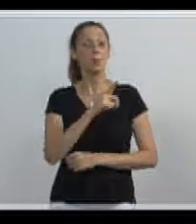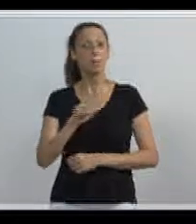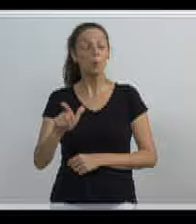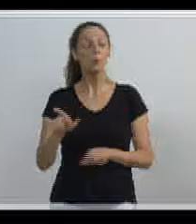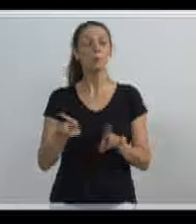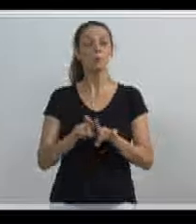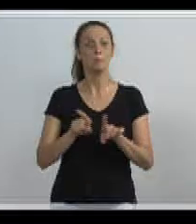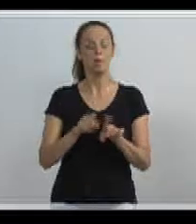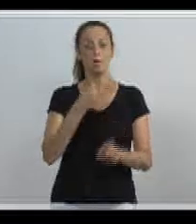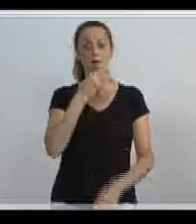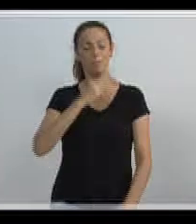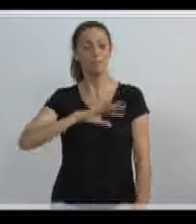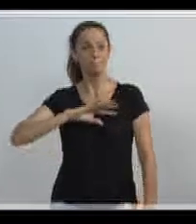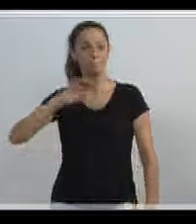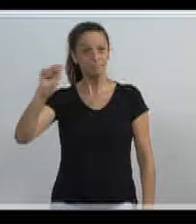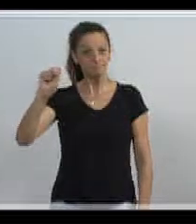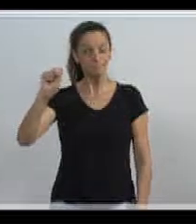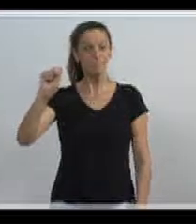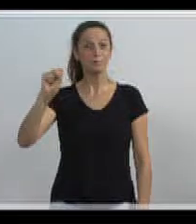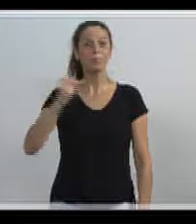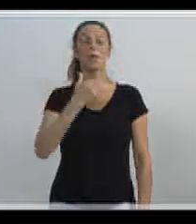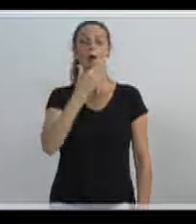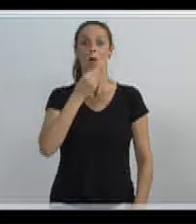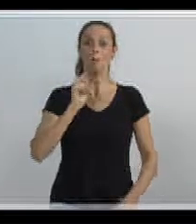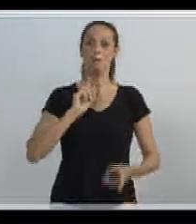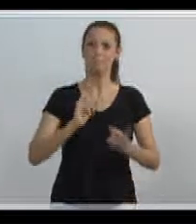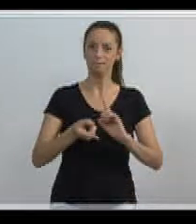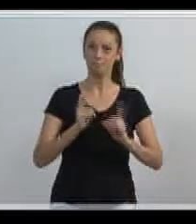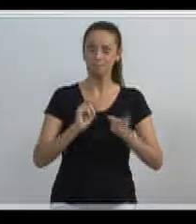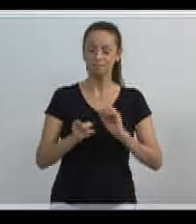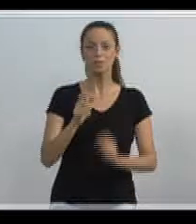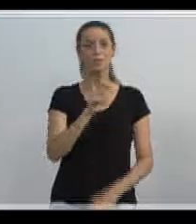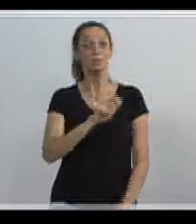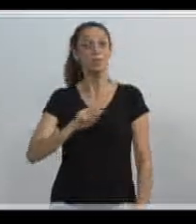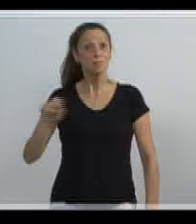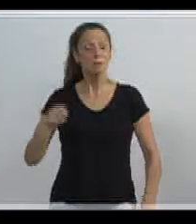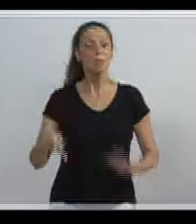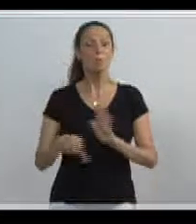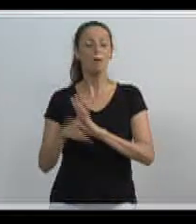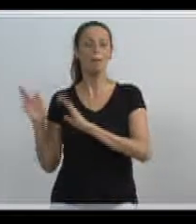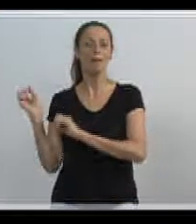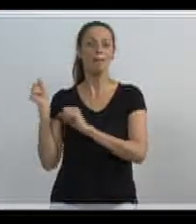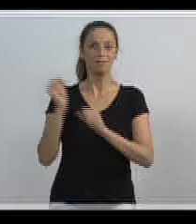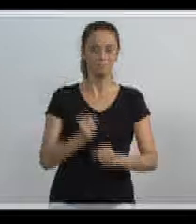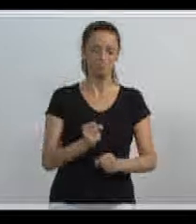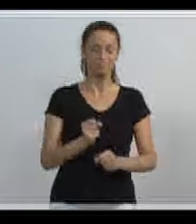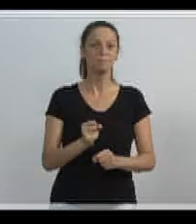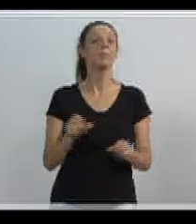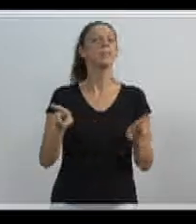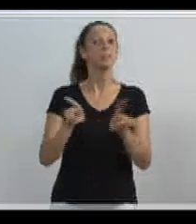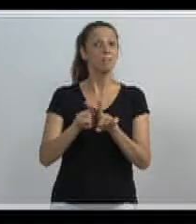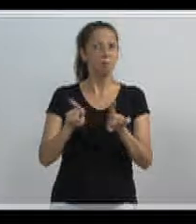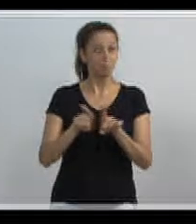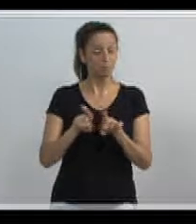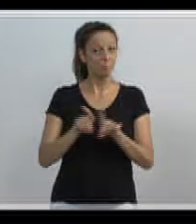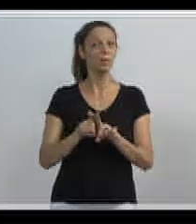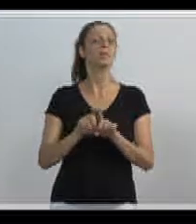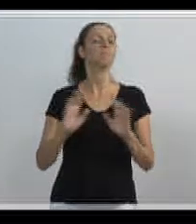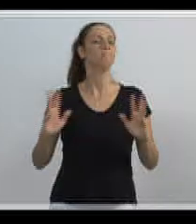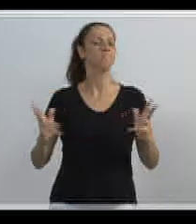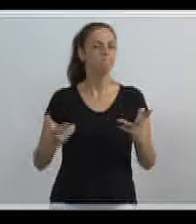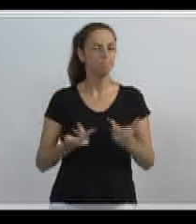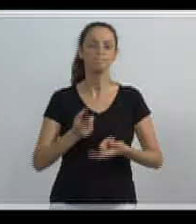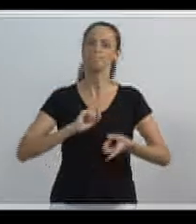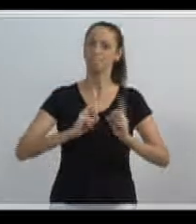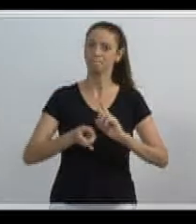vencedor, blumenauense, da noite, foi o técnico da Associação Blumenau de Karatê, Vanderlei de Oliveira. Também um excelente técnico, brilhante técnico,